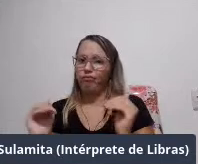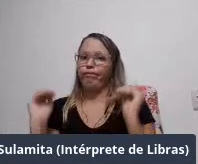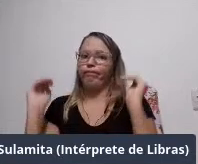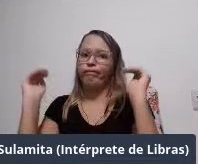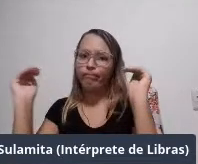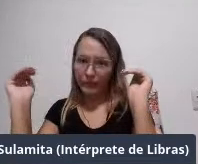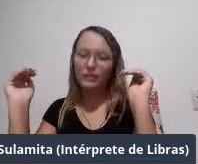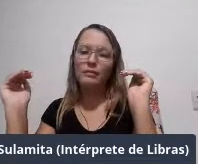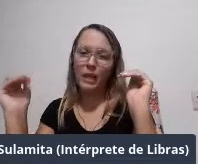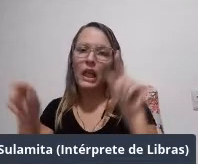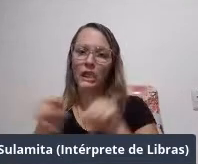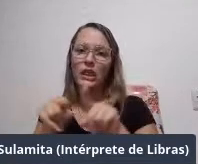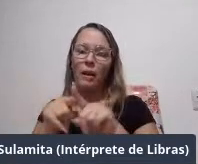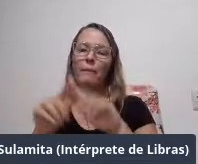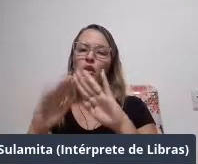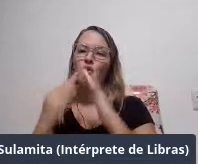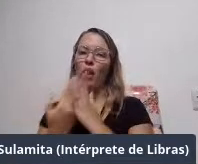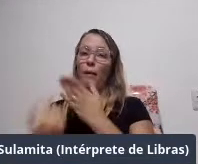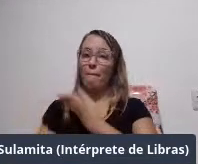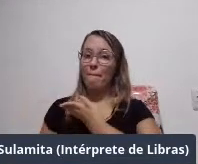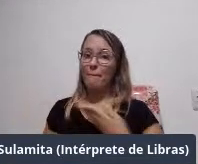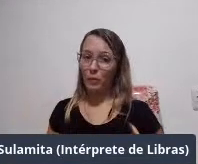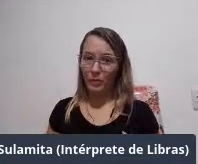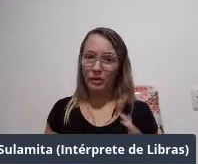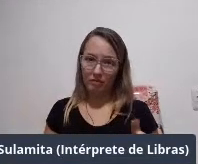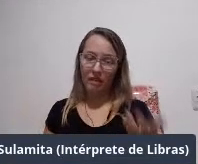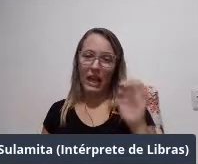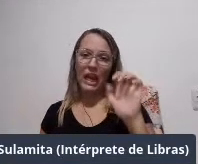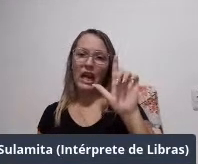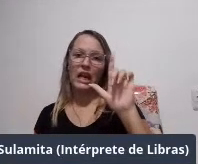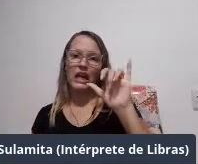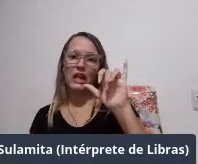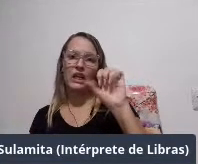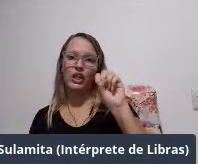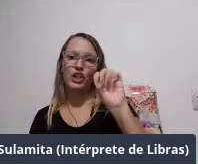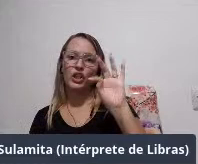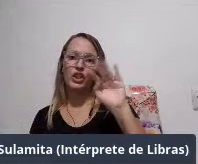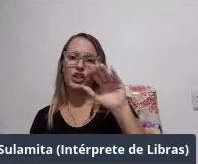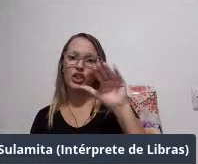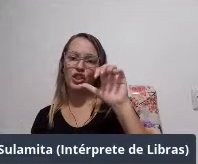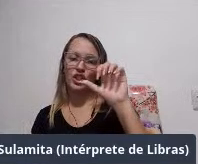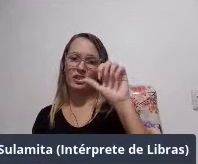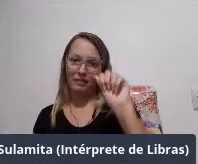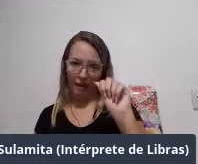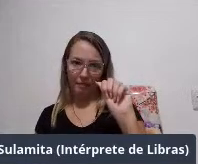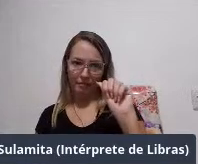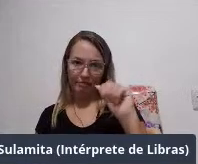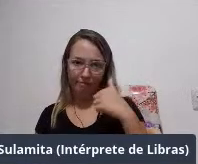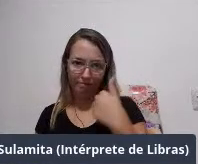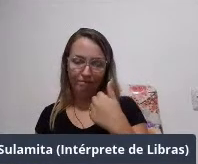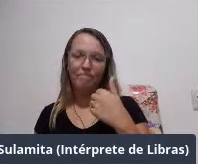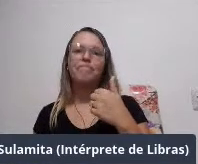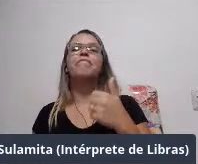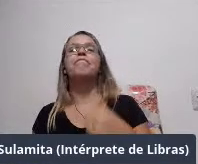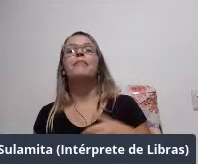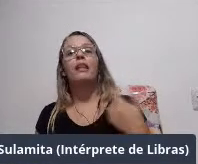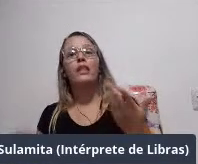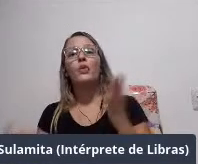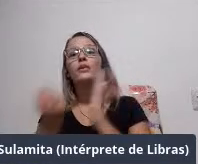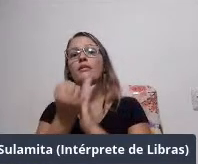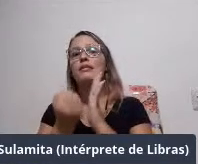principalmente da escola pública elitista. É como se antes daquele período que aconteceu nos anos 50, 60 do século 20, que para alguns